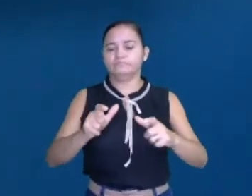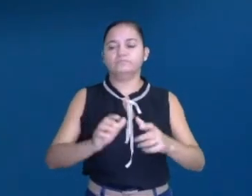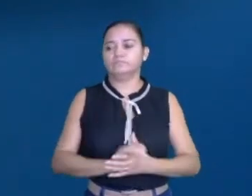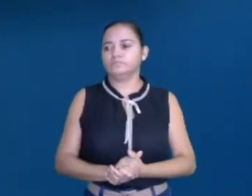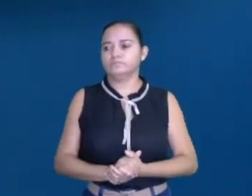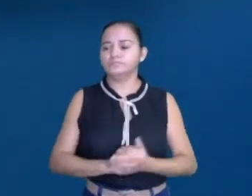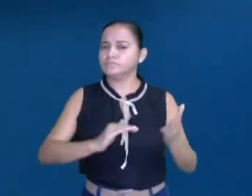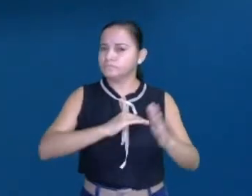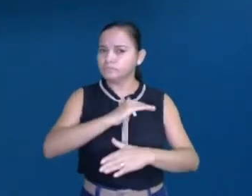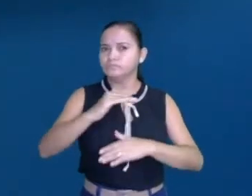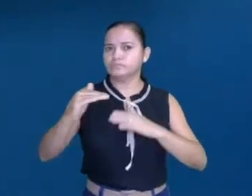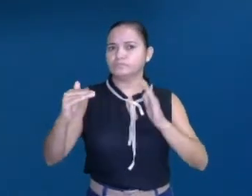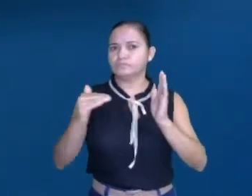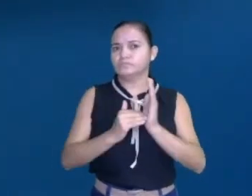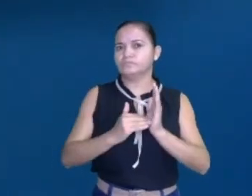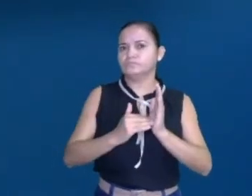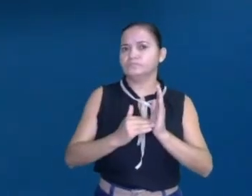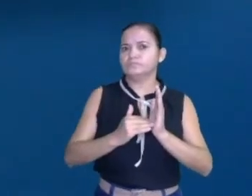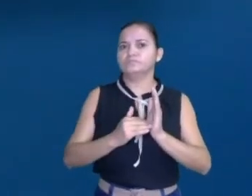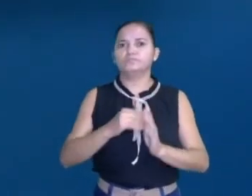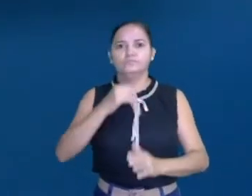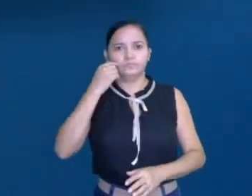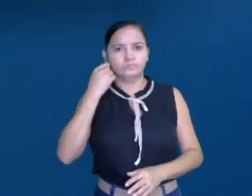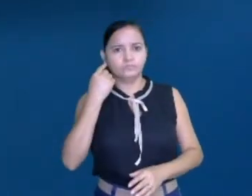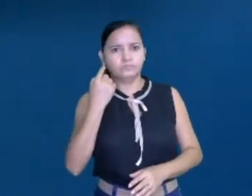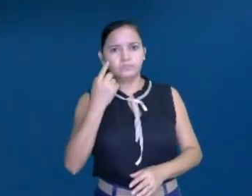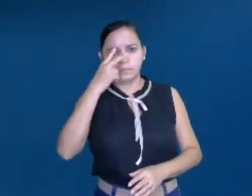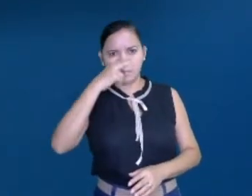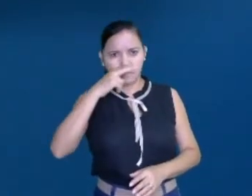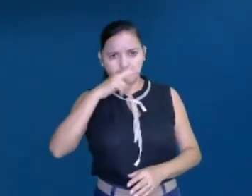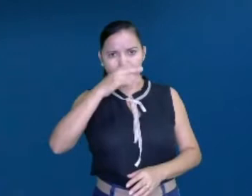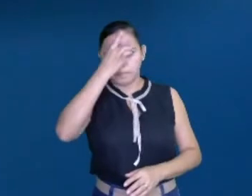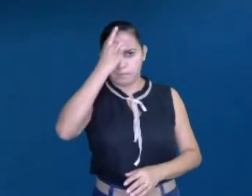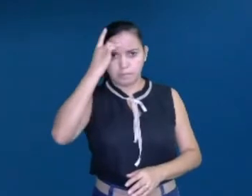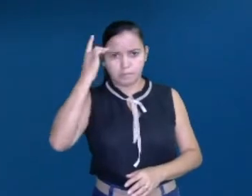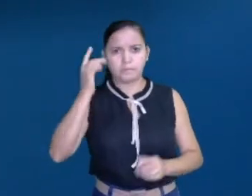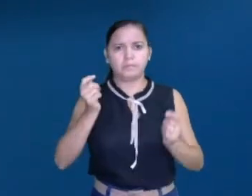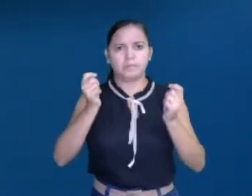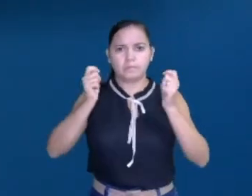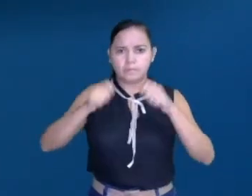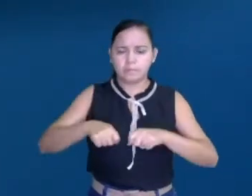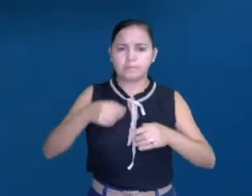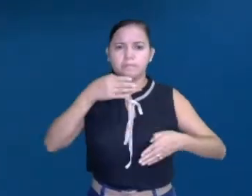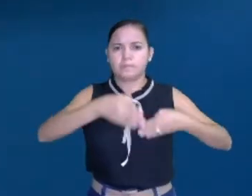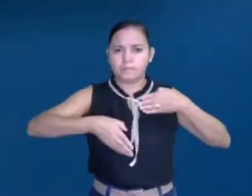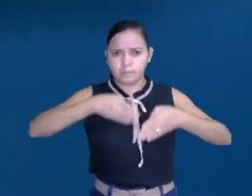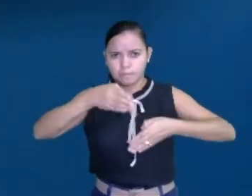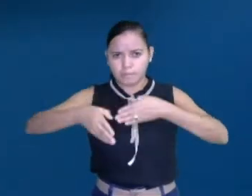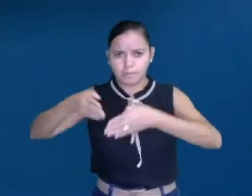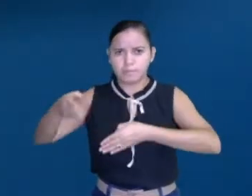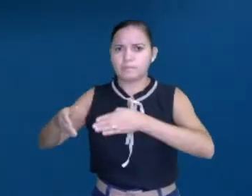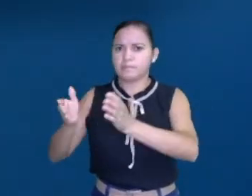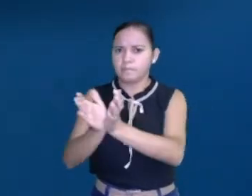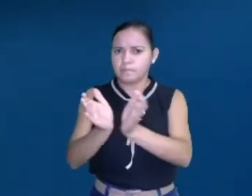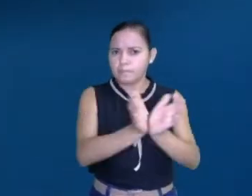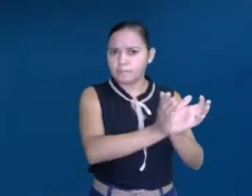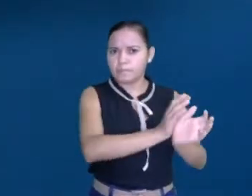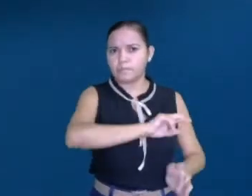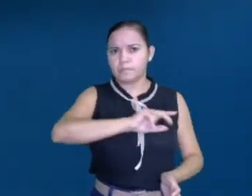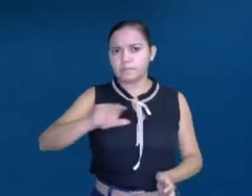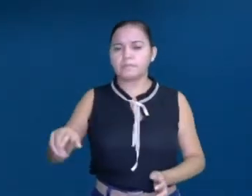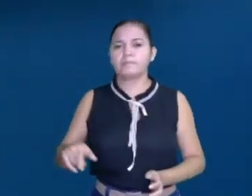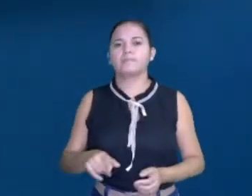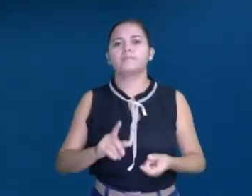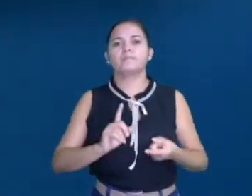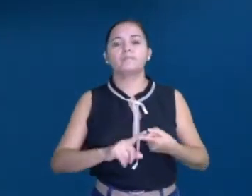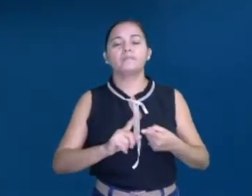grupos, uma mesma pessoa pode fazer parte de mais de um grupo desse. Grupo político, partido ou organização